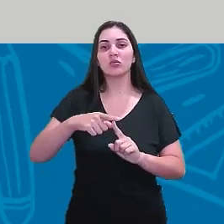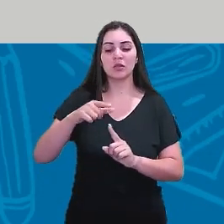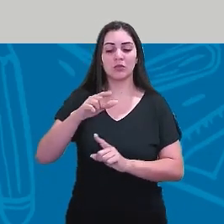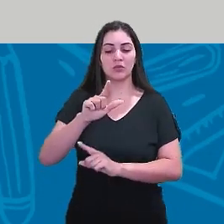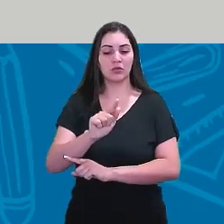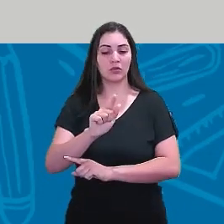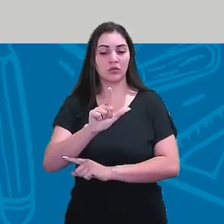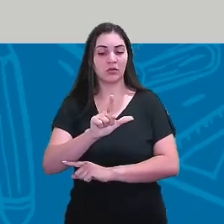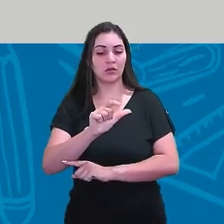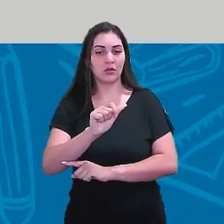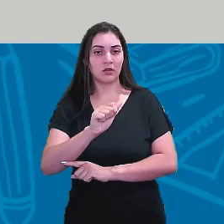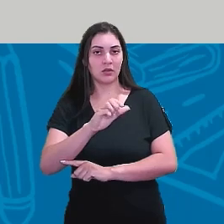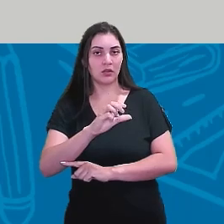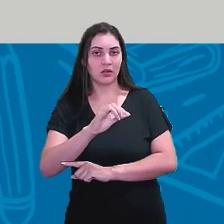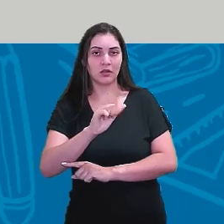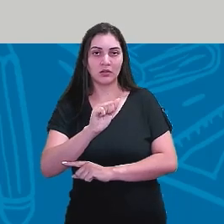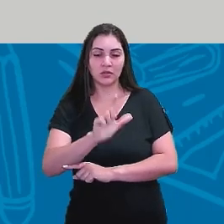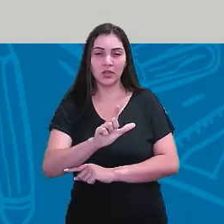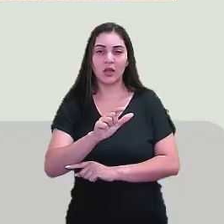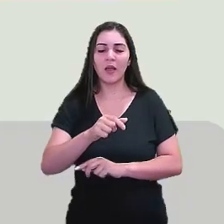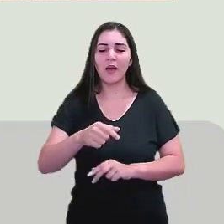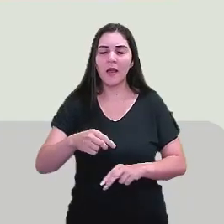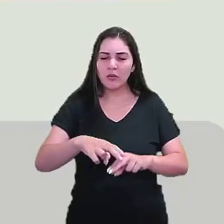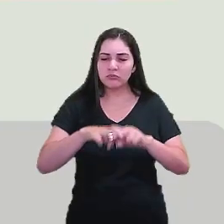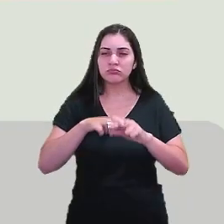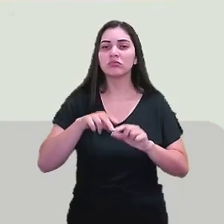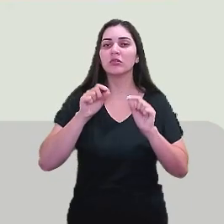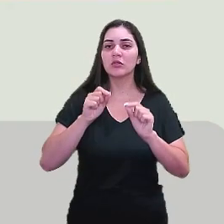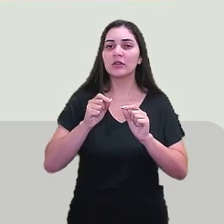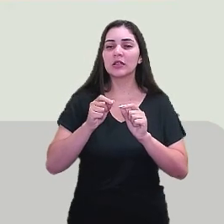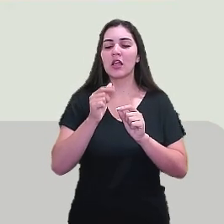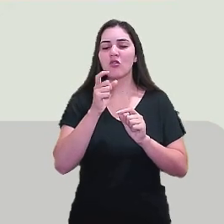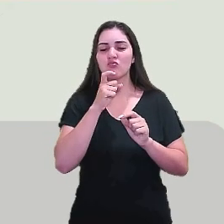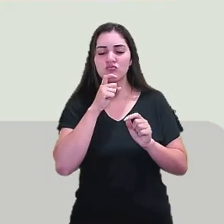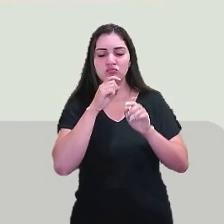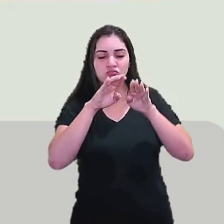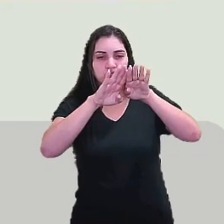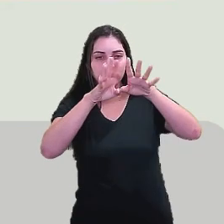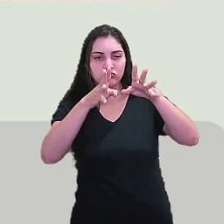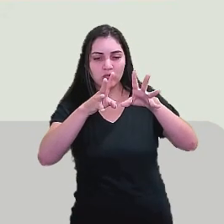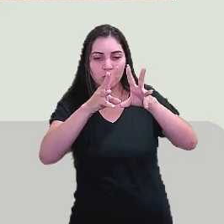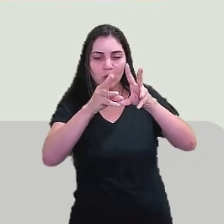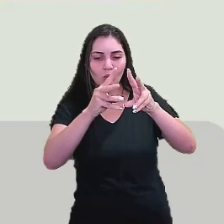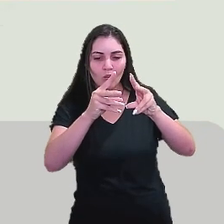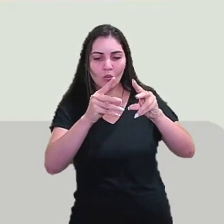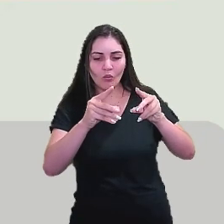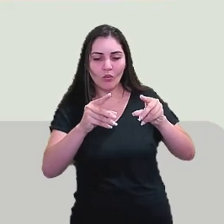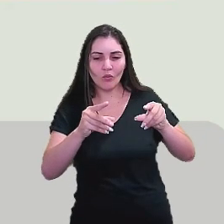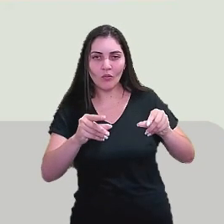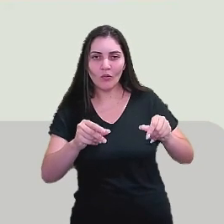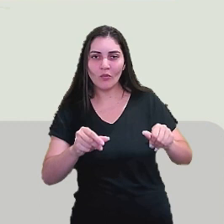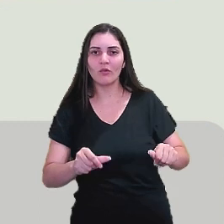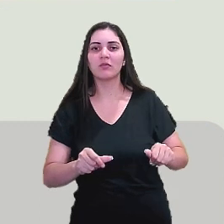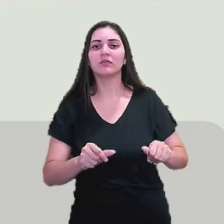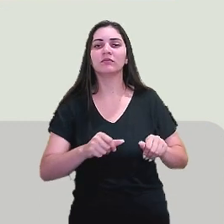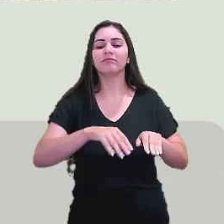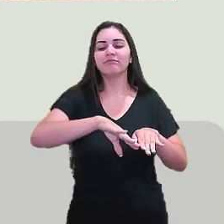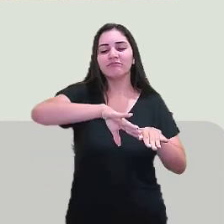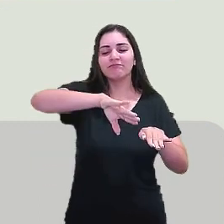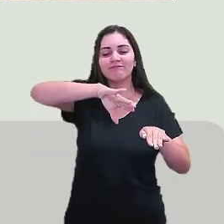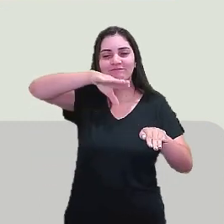glacial, que é provocada pelo derretimento de geleiras, localizadas em regiões montanhosas e